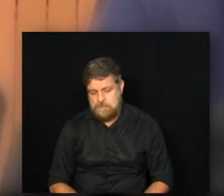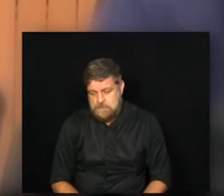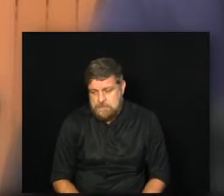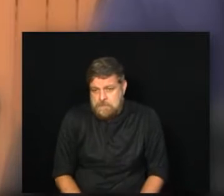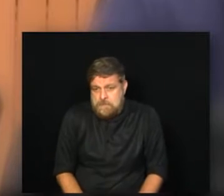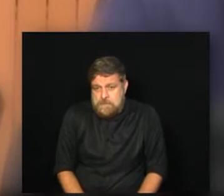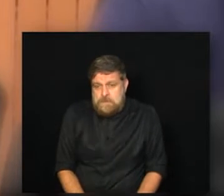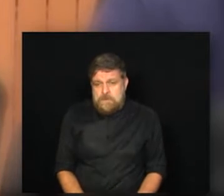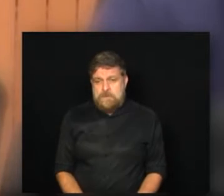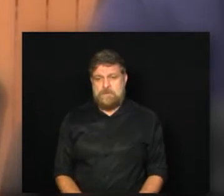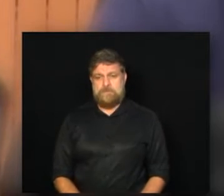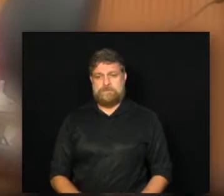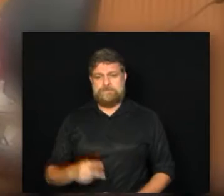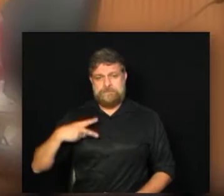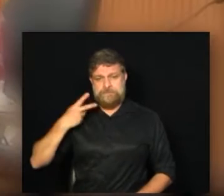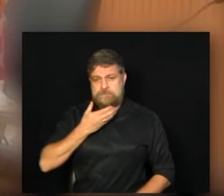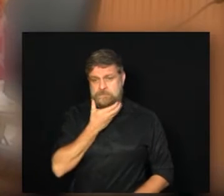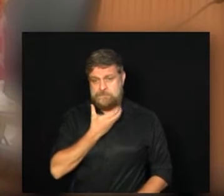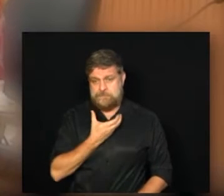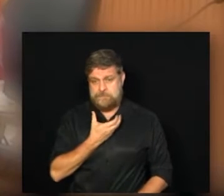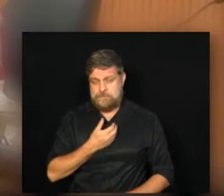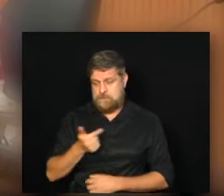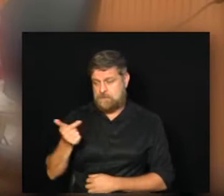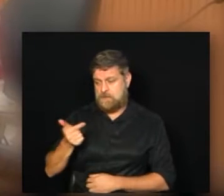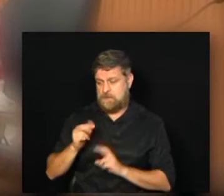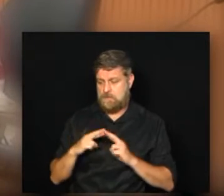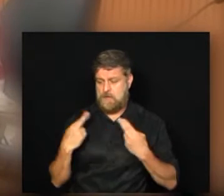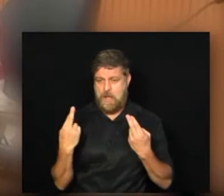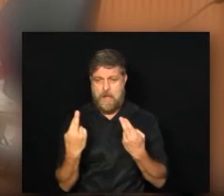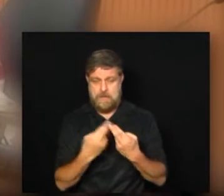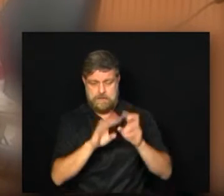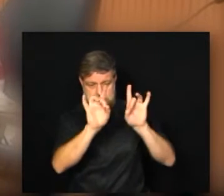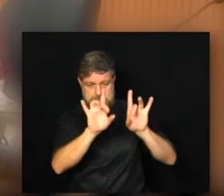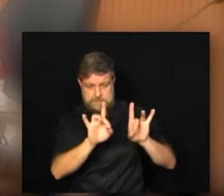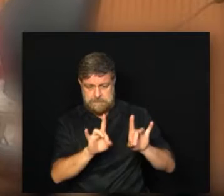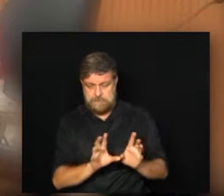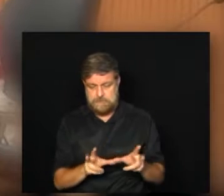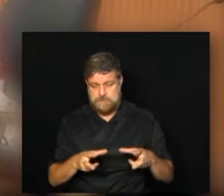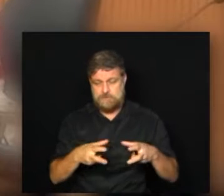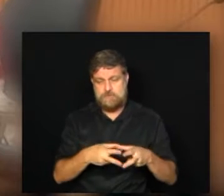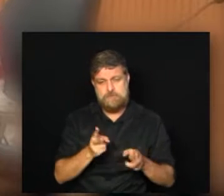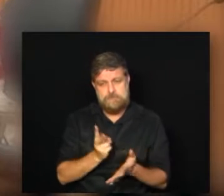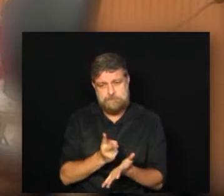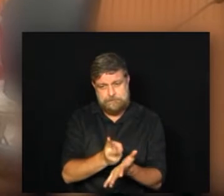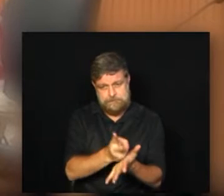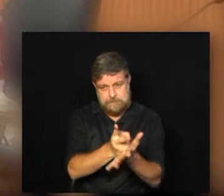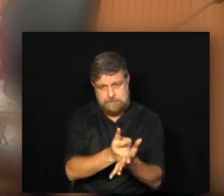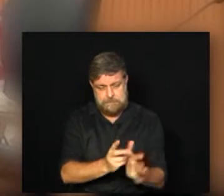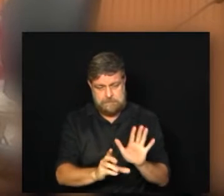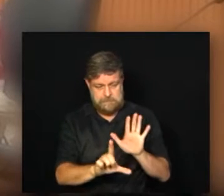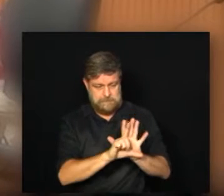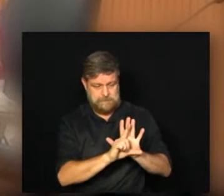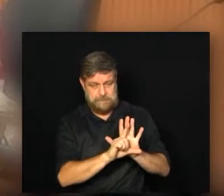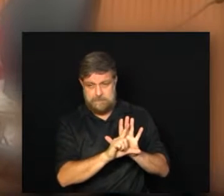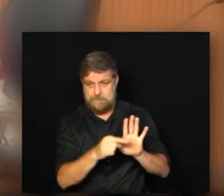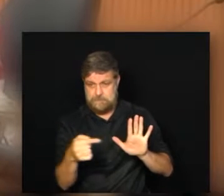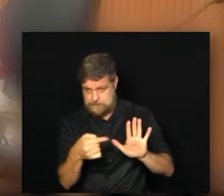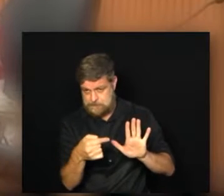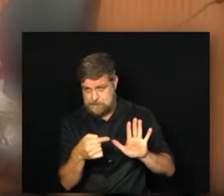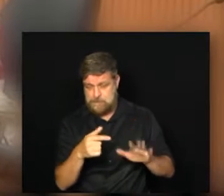Presidida pelo vereador Carmo Luiz, a segunda reunião extraordinária da Comissão Permanente de Constituição e